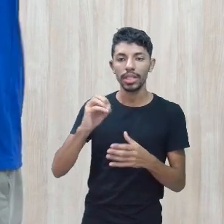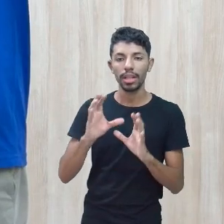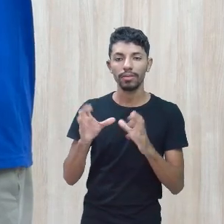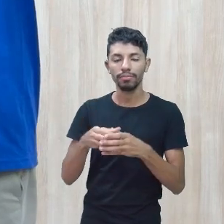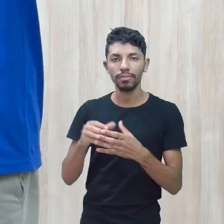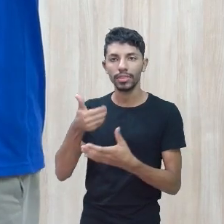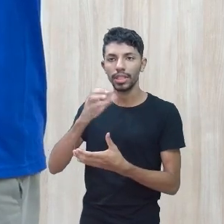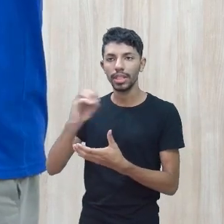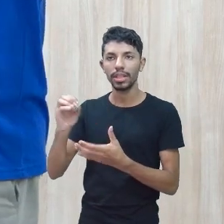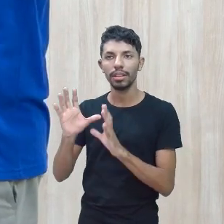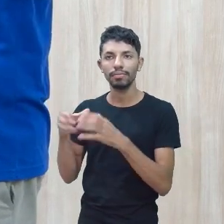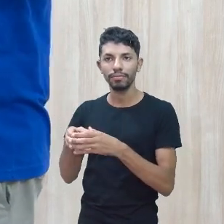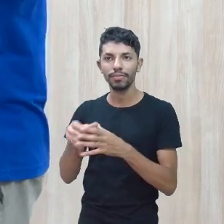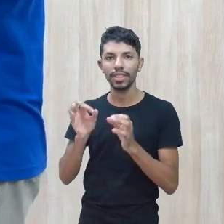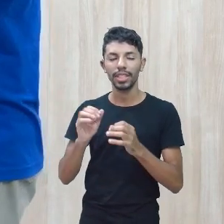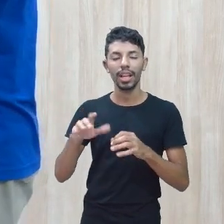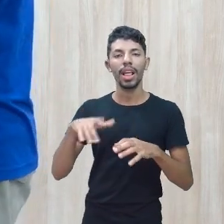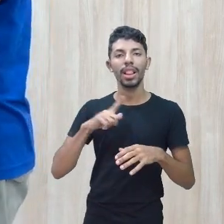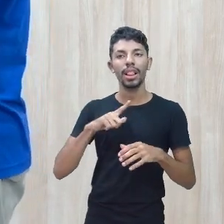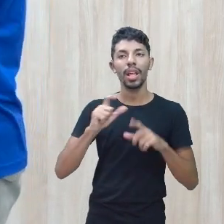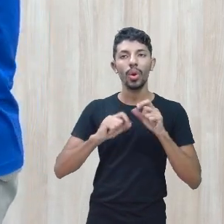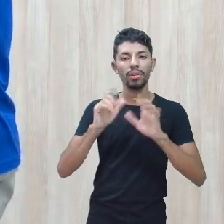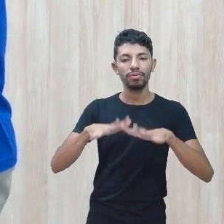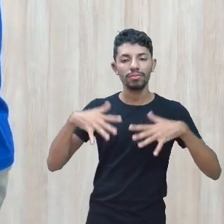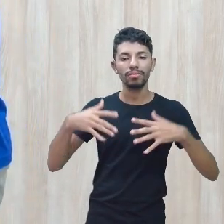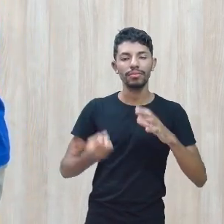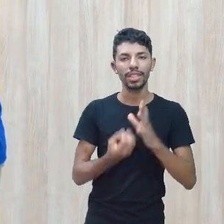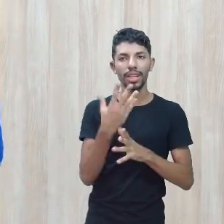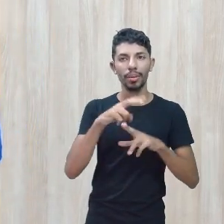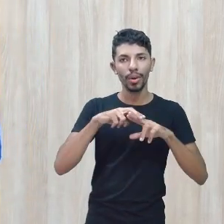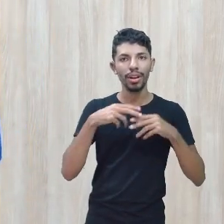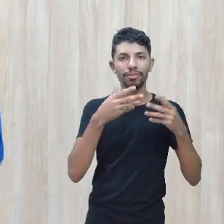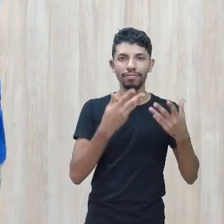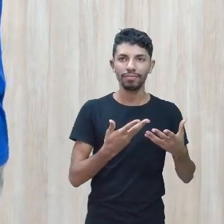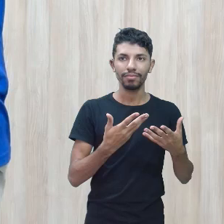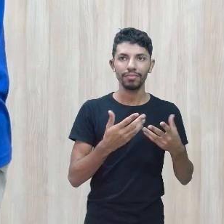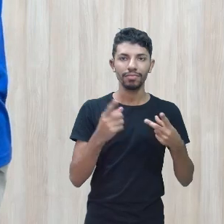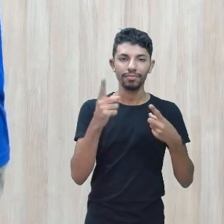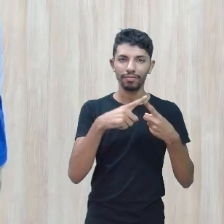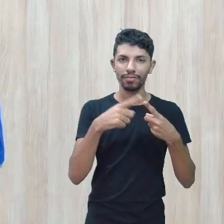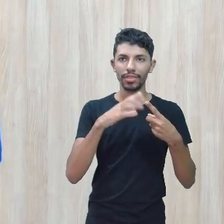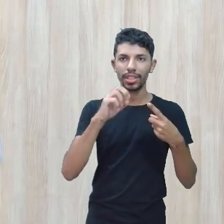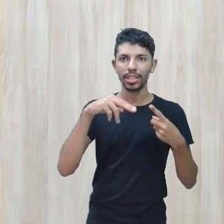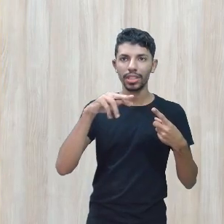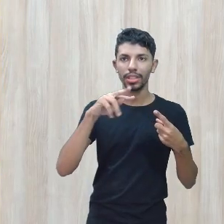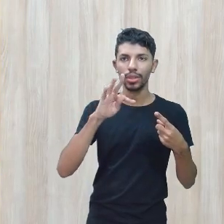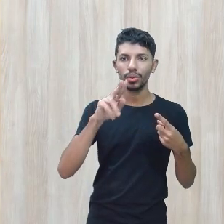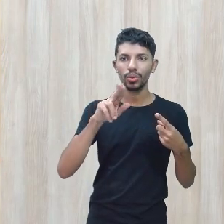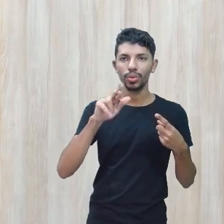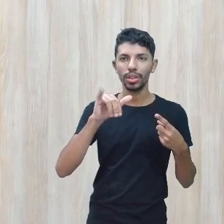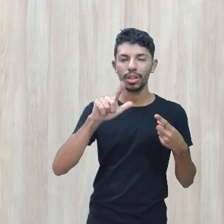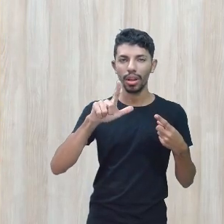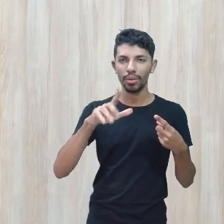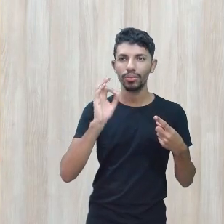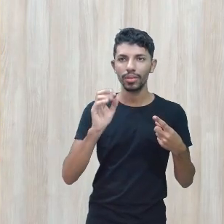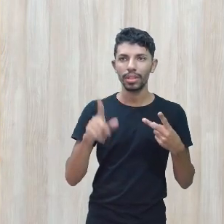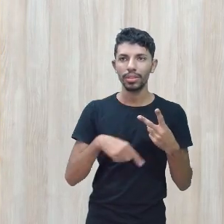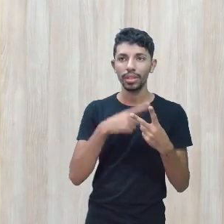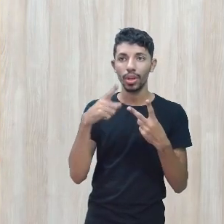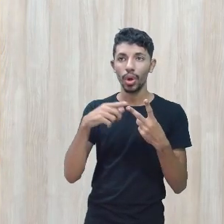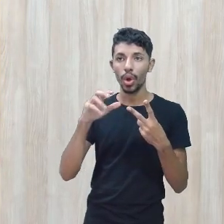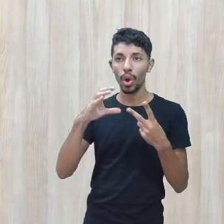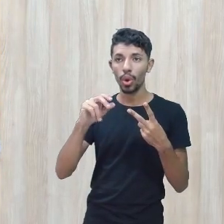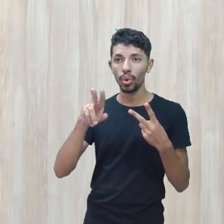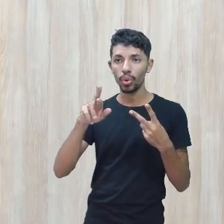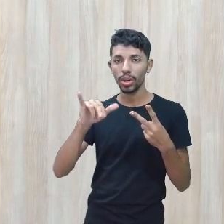assembleia formada com esses centuriões, a assembleia curial, que tratava dos assuntos religiosos, e a tribal,